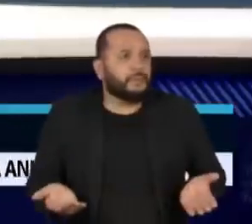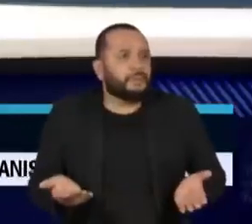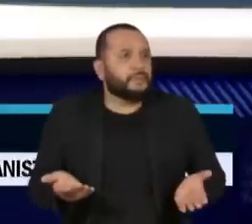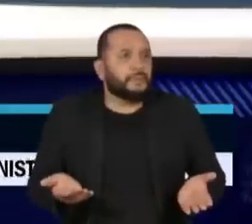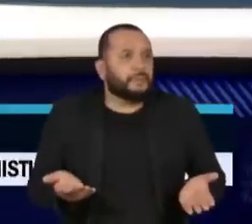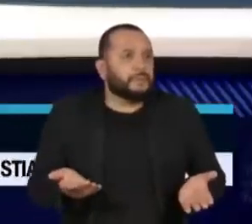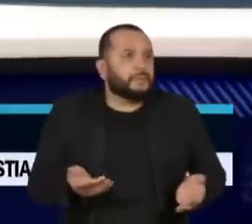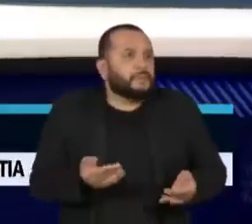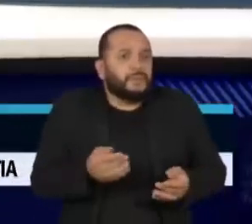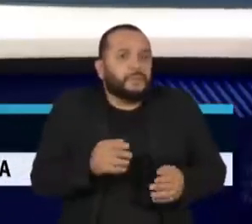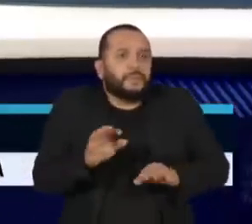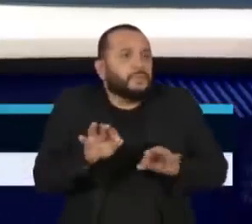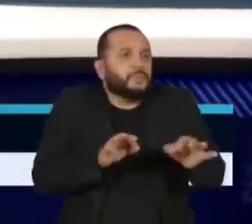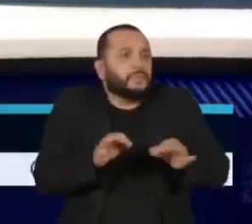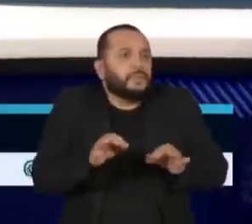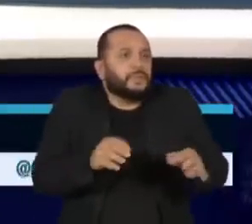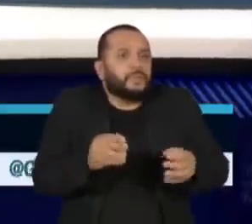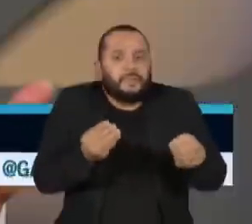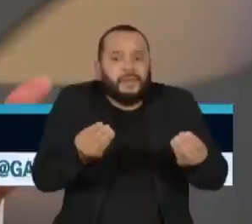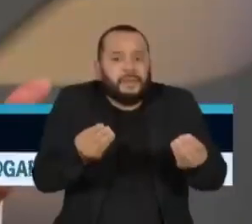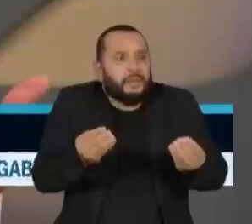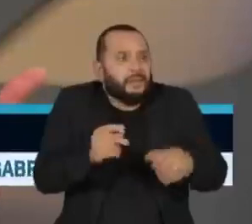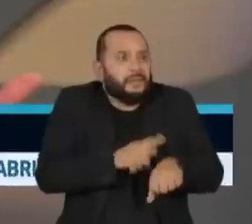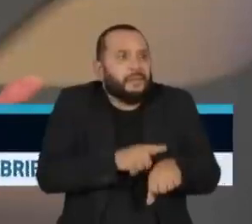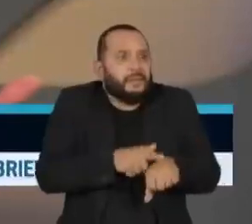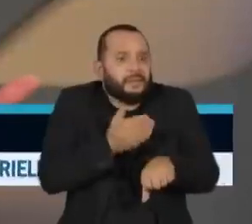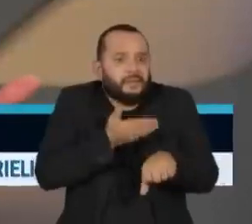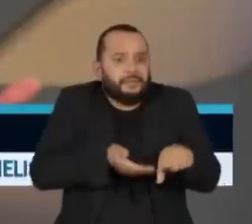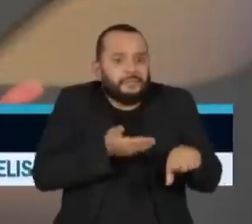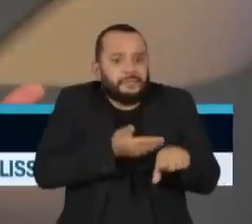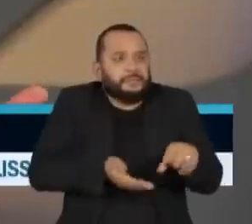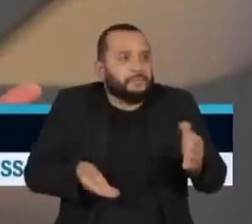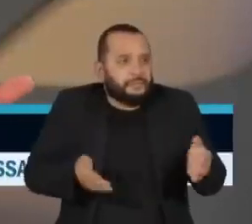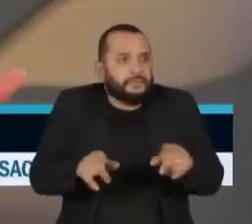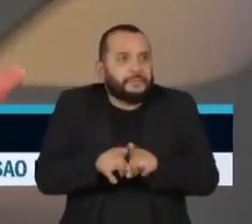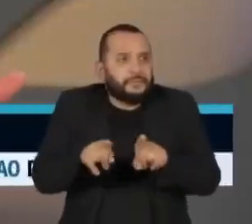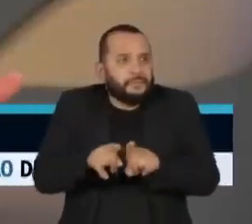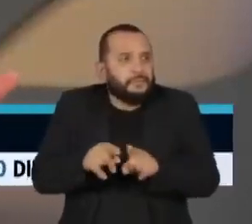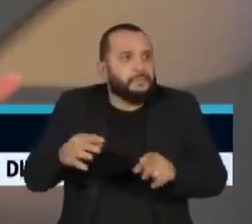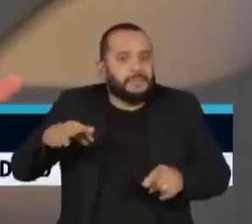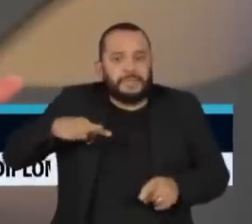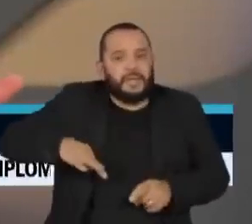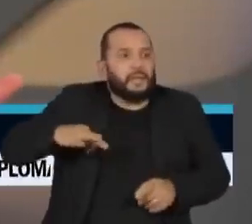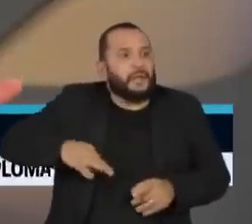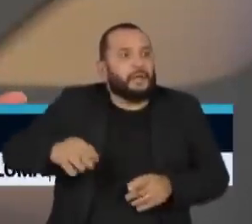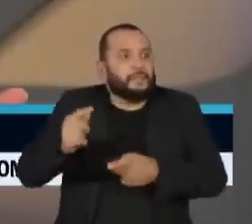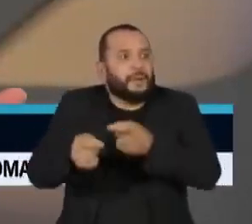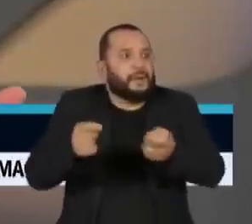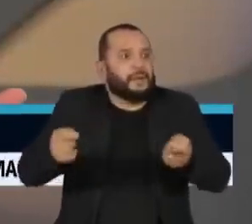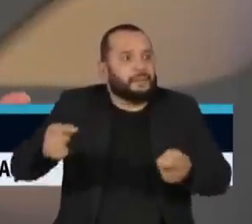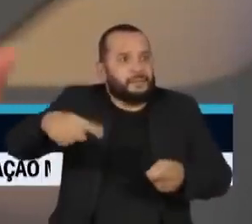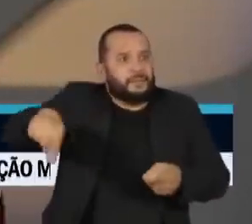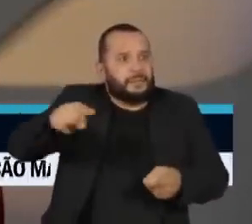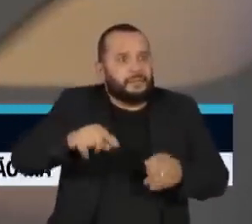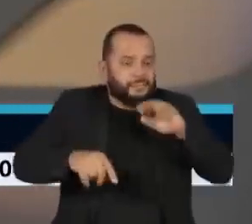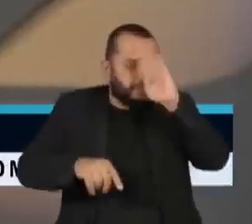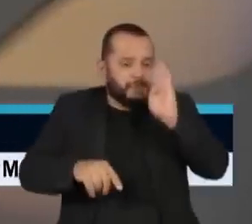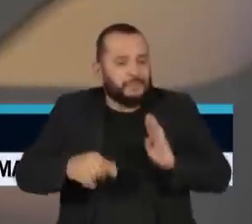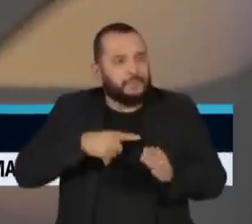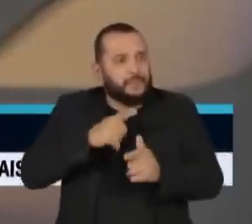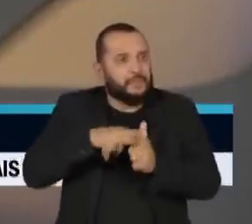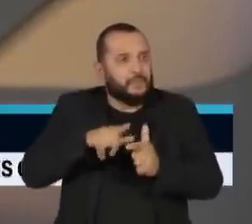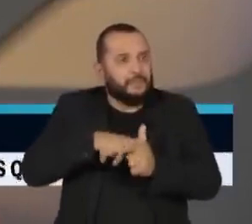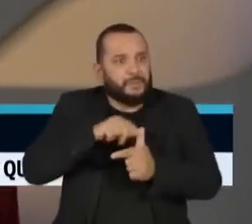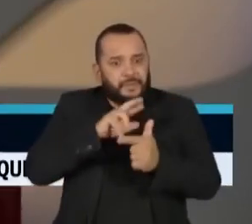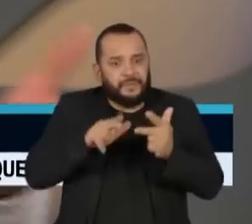não tem nem pé nem cabeça. É uma perda de tempo, perda do salário dos caras, o país tem um monte de problema e